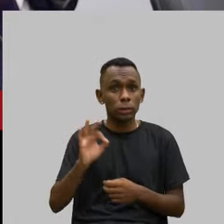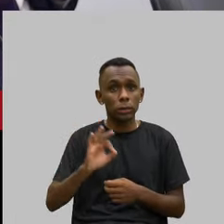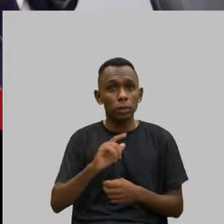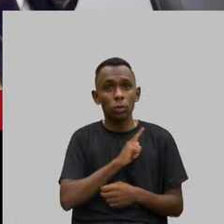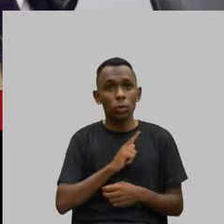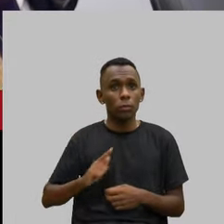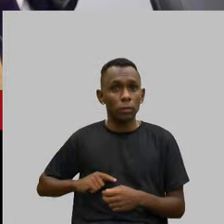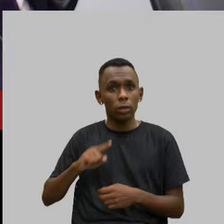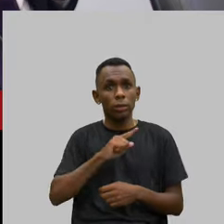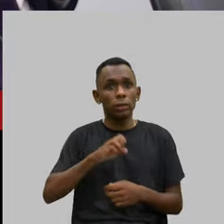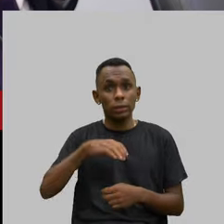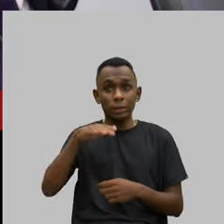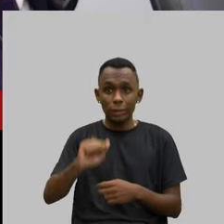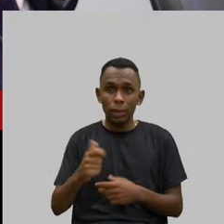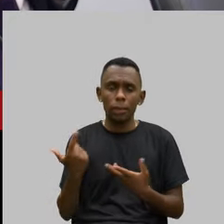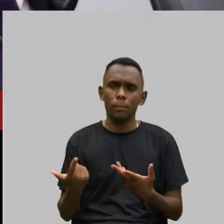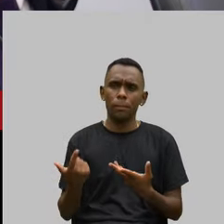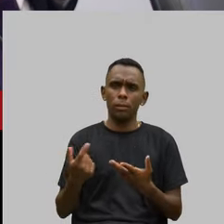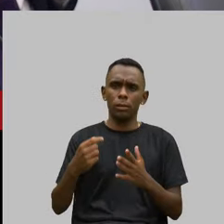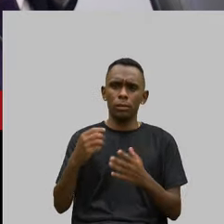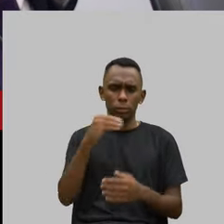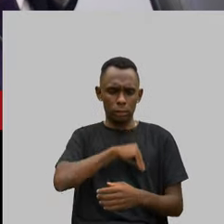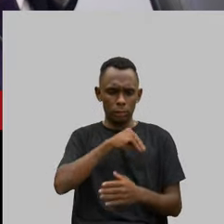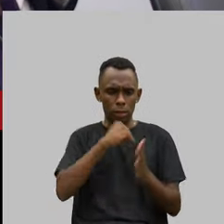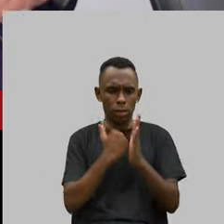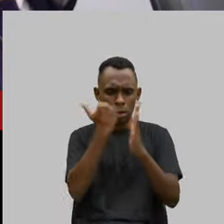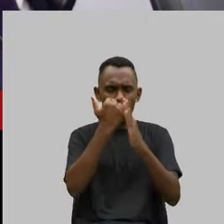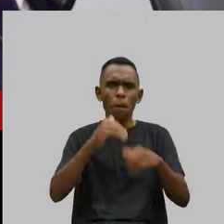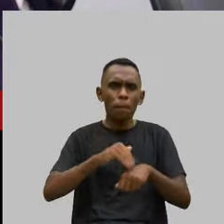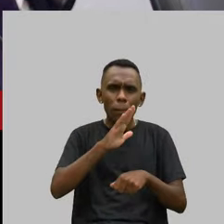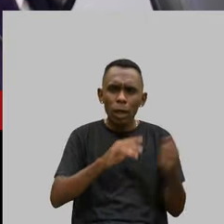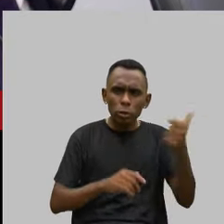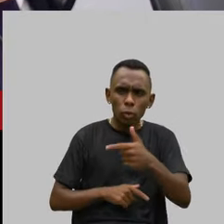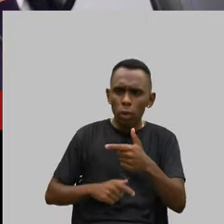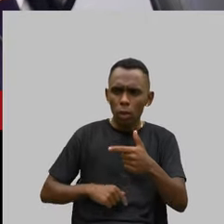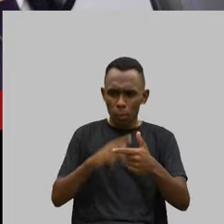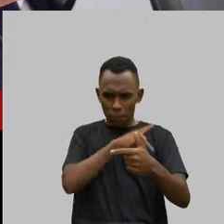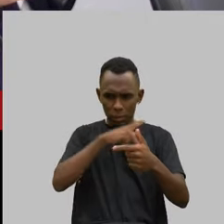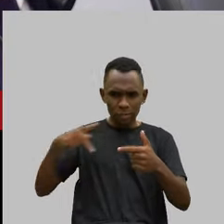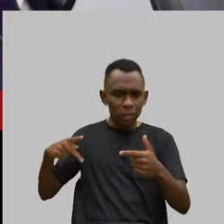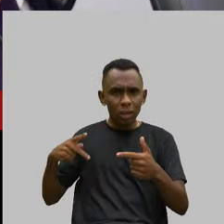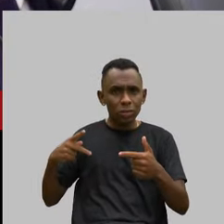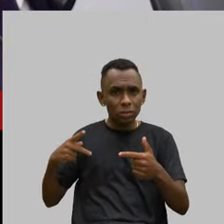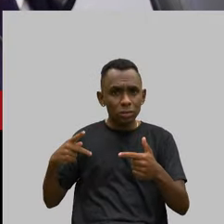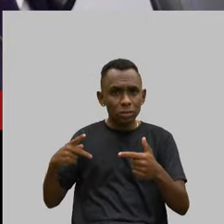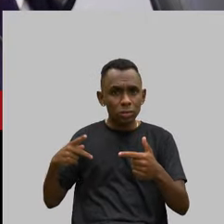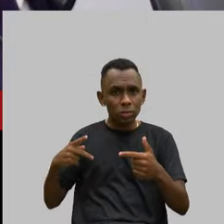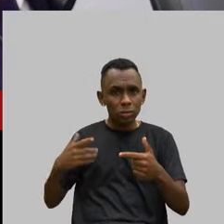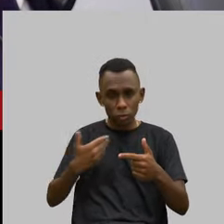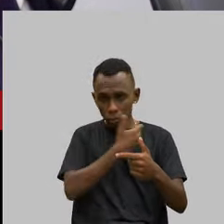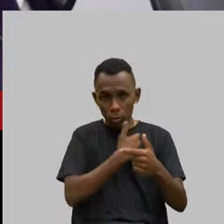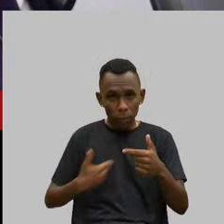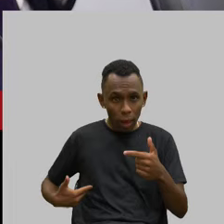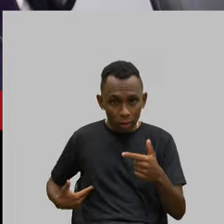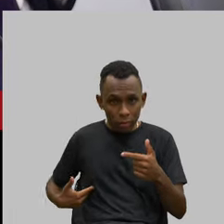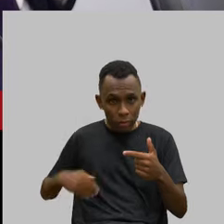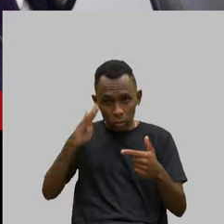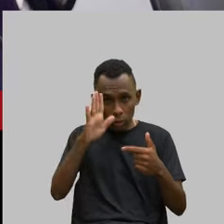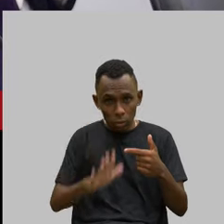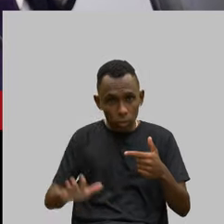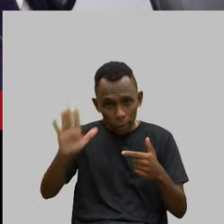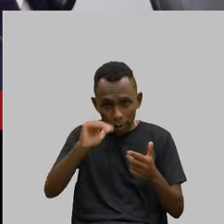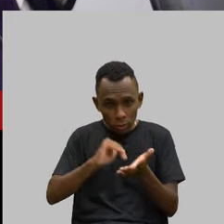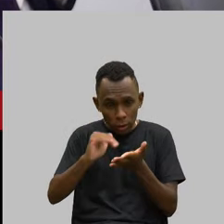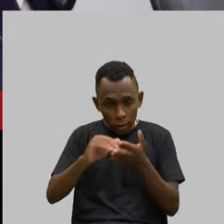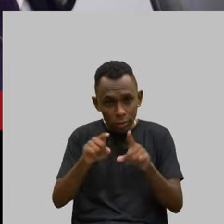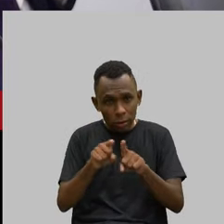do que o Presidente da República deve ganhar mais será que ganha mais que o presidente da república e os secretários aí eles estão aí dessa maneira